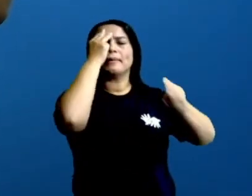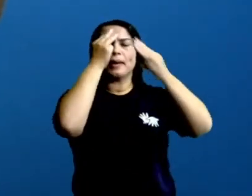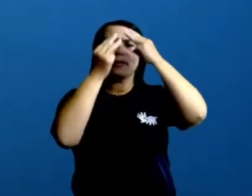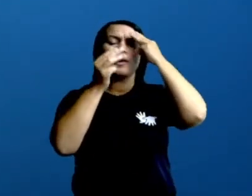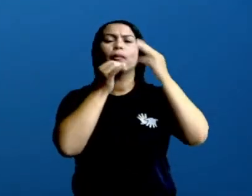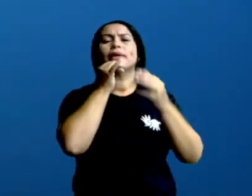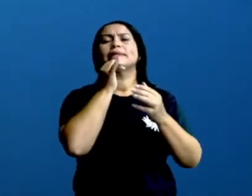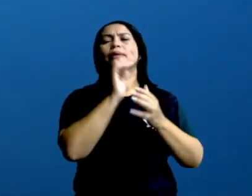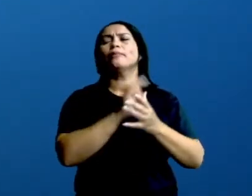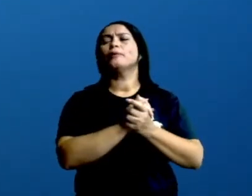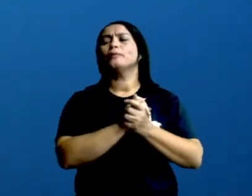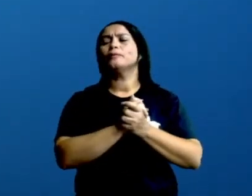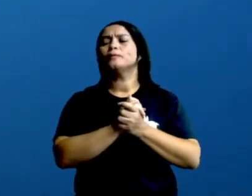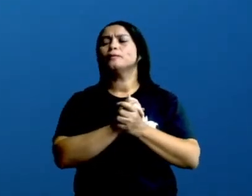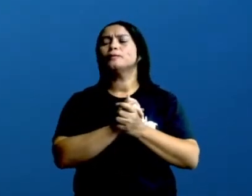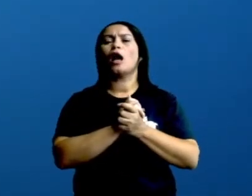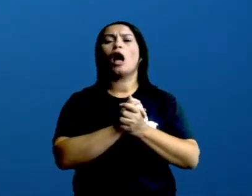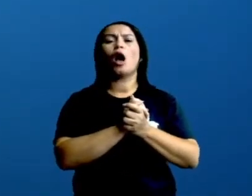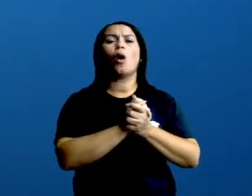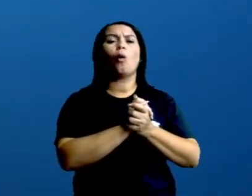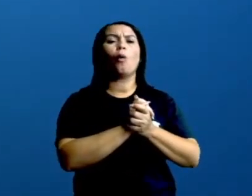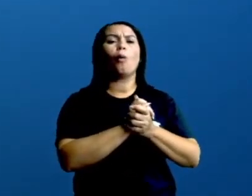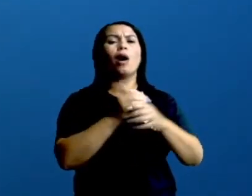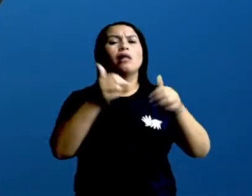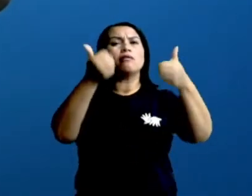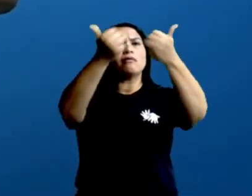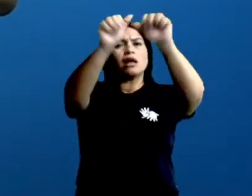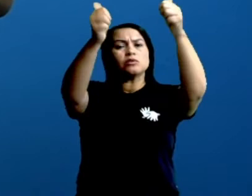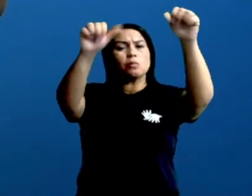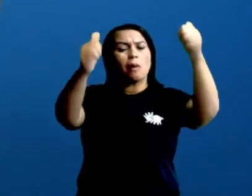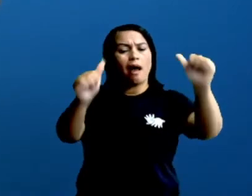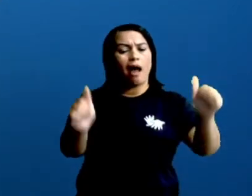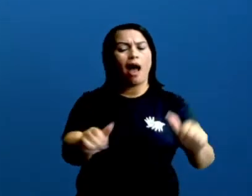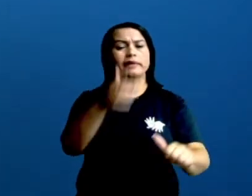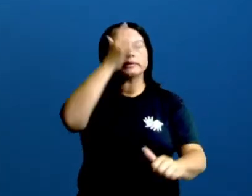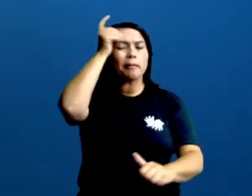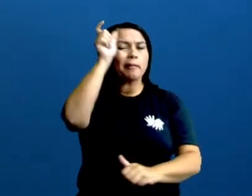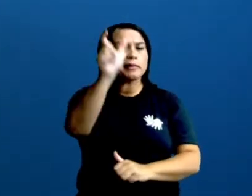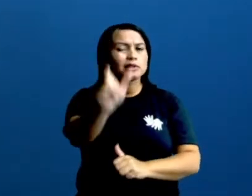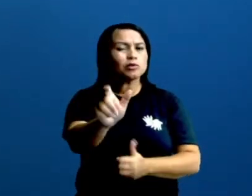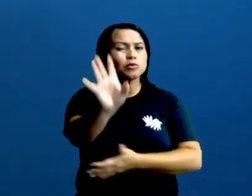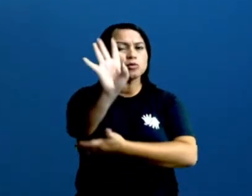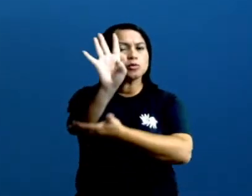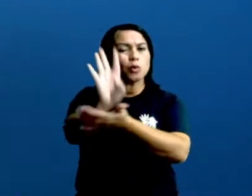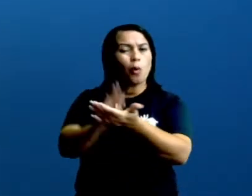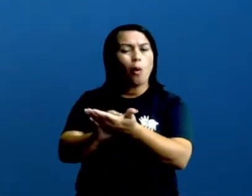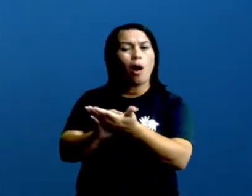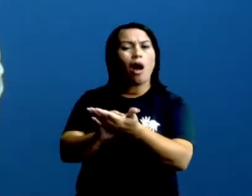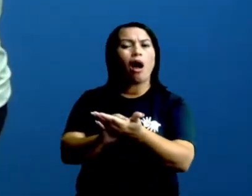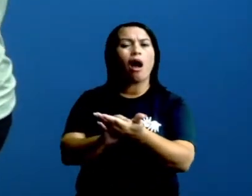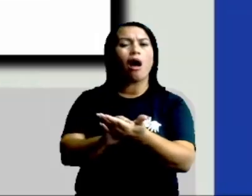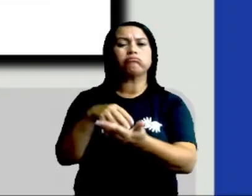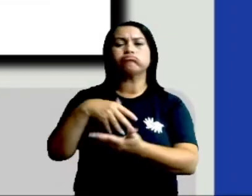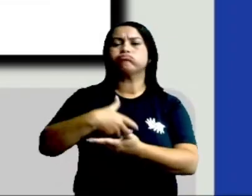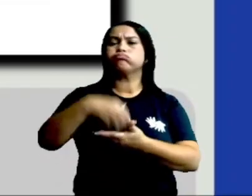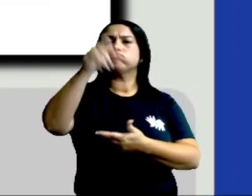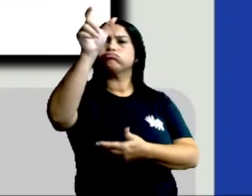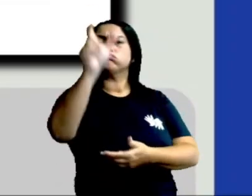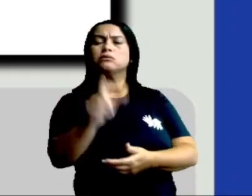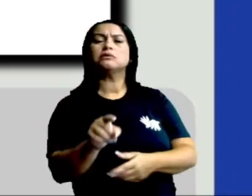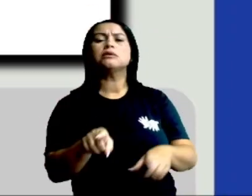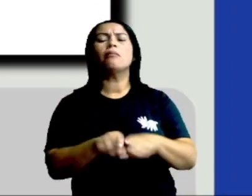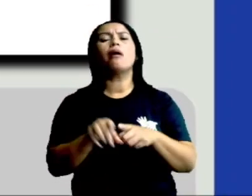Quando a gente faz uma estátua daquela pessoa, manda fazer uma